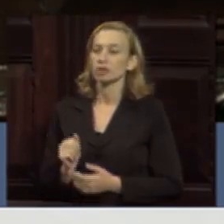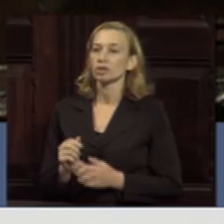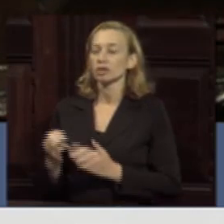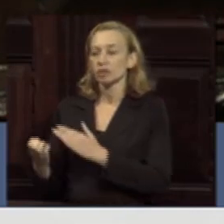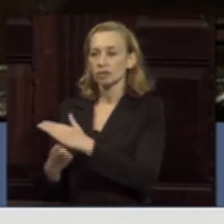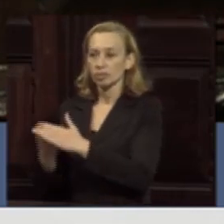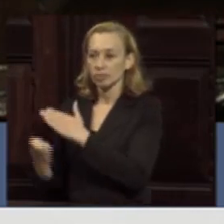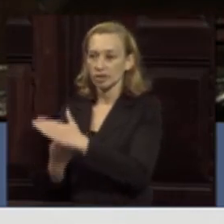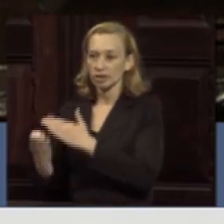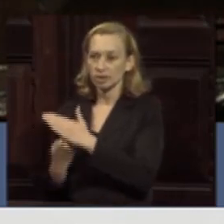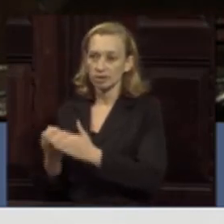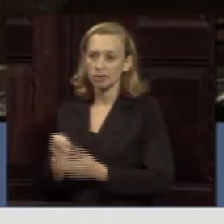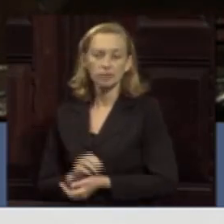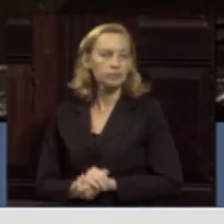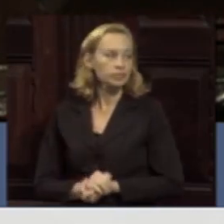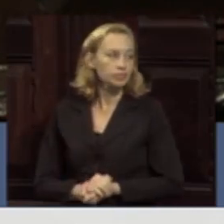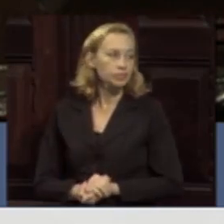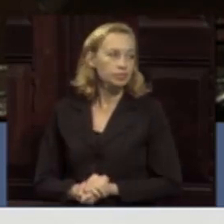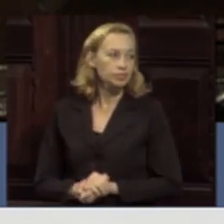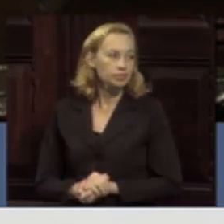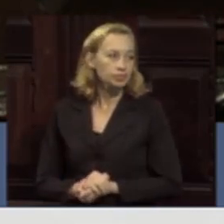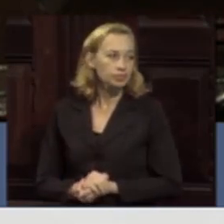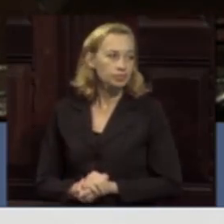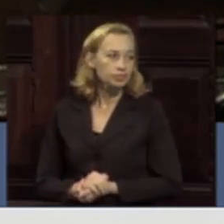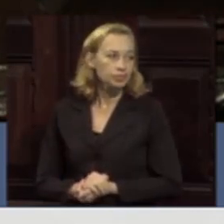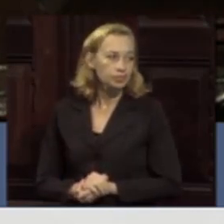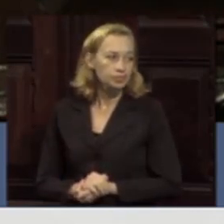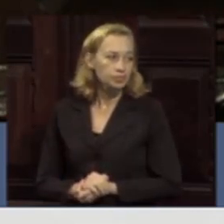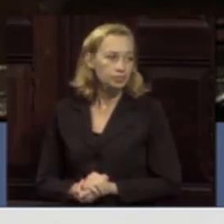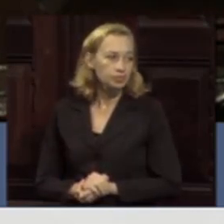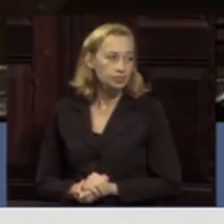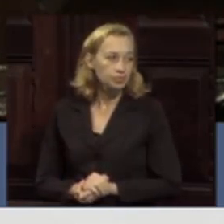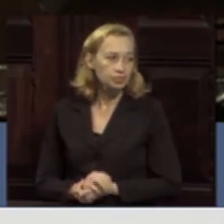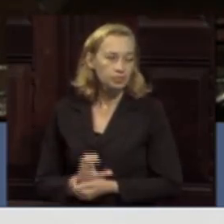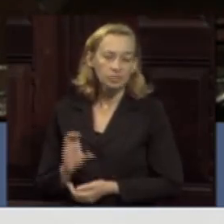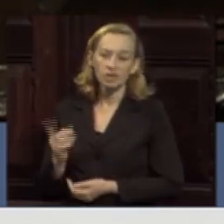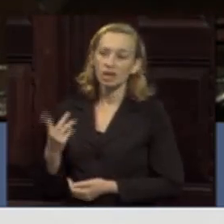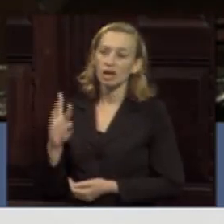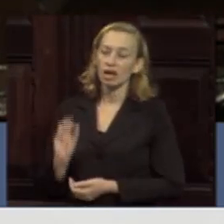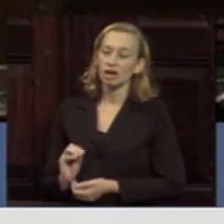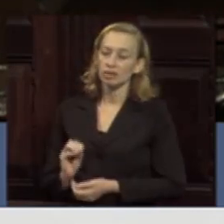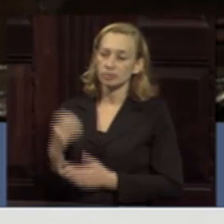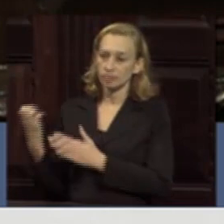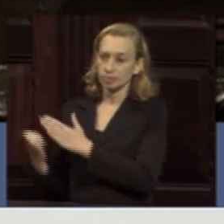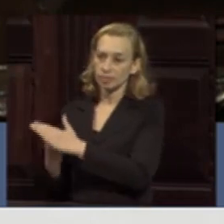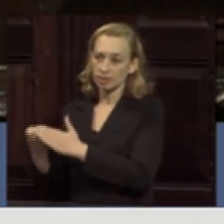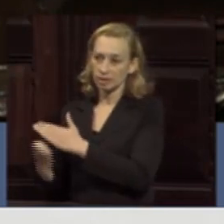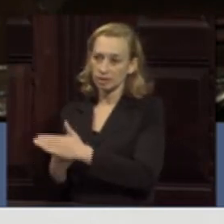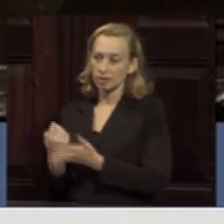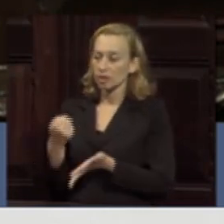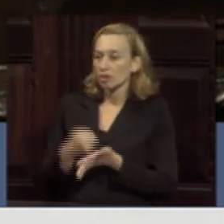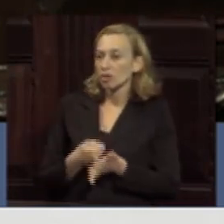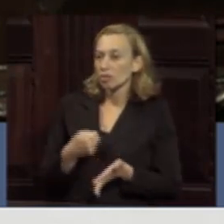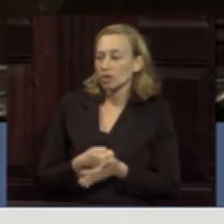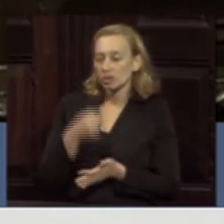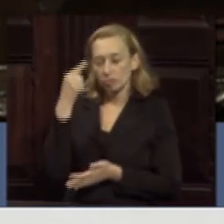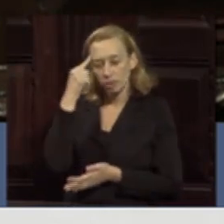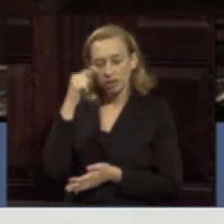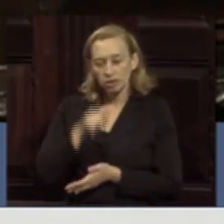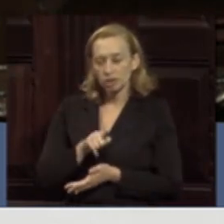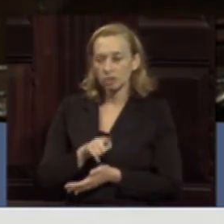Ironia, né, deputado Elemar Coelho? Eu sou oriundo da antiga Embratel, que hoje é Claro, e está a Claro aí me cobrando, mandando uma série